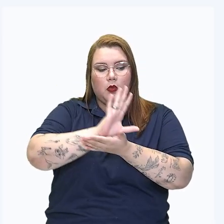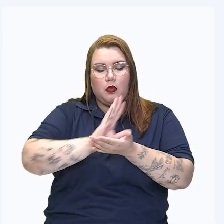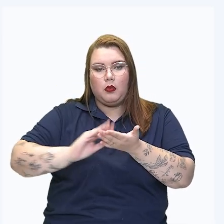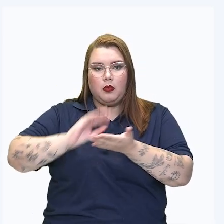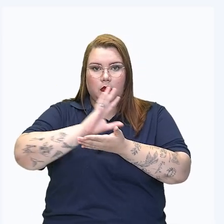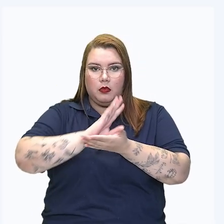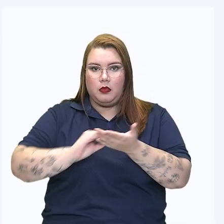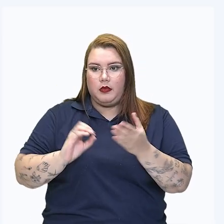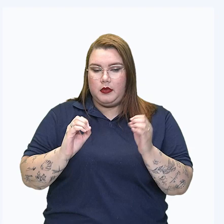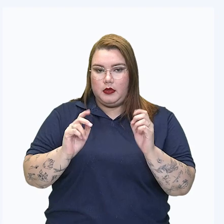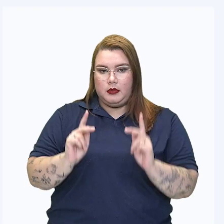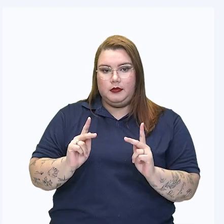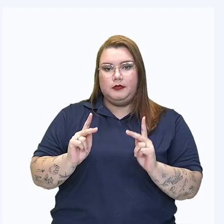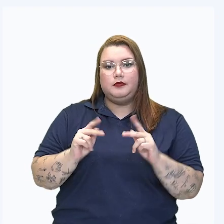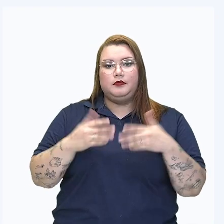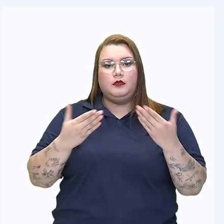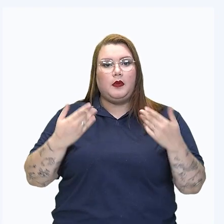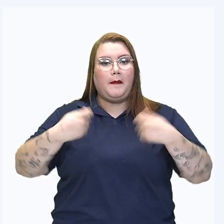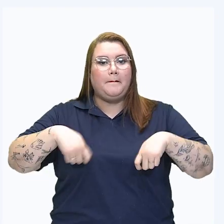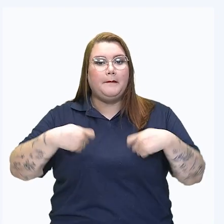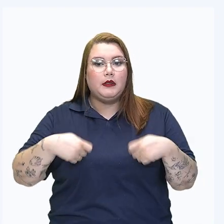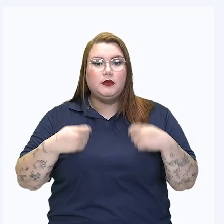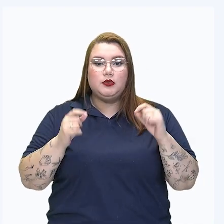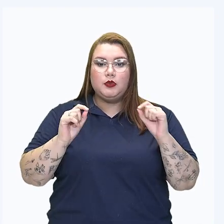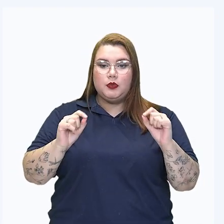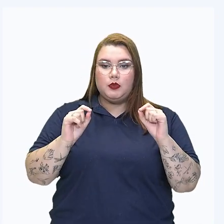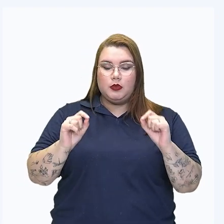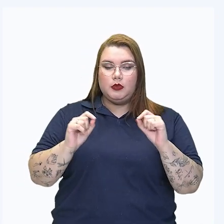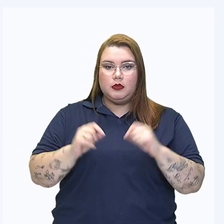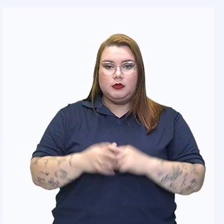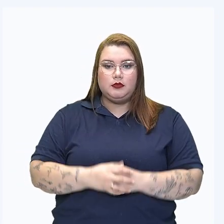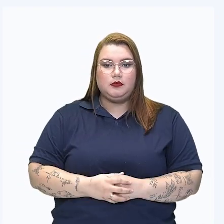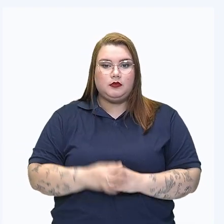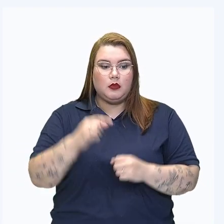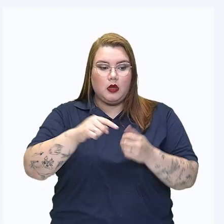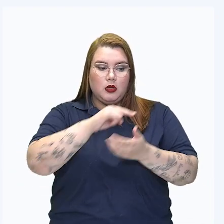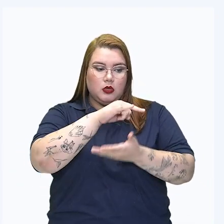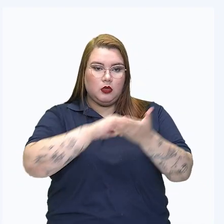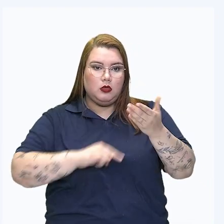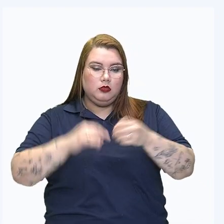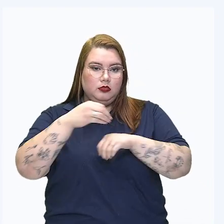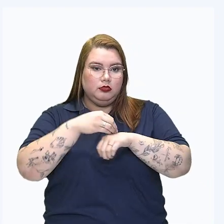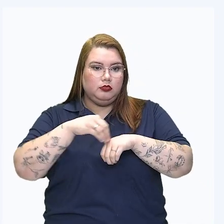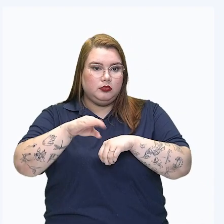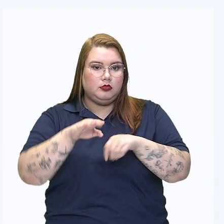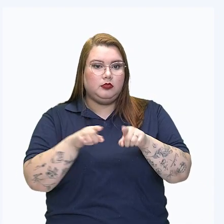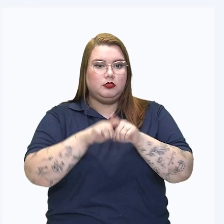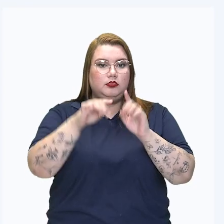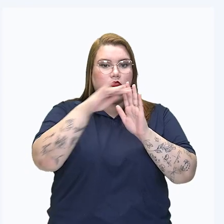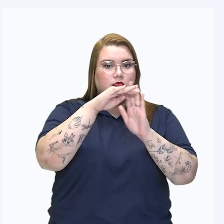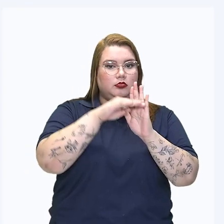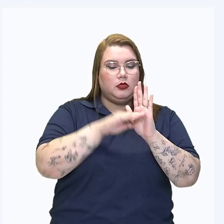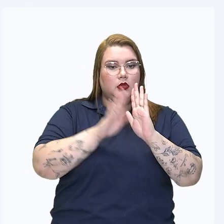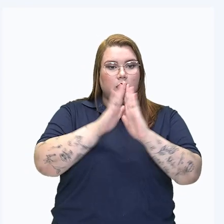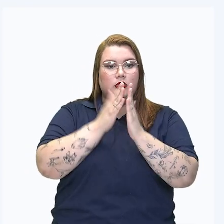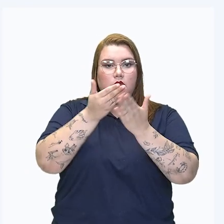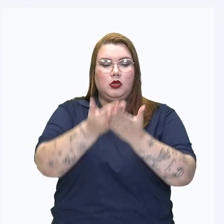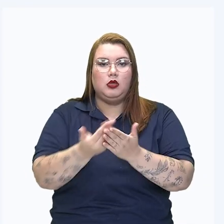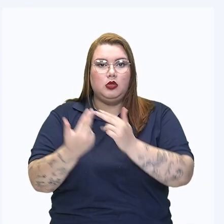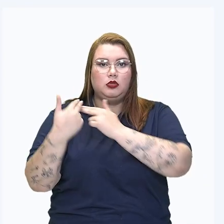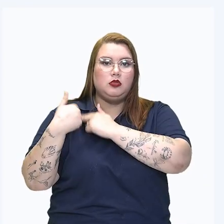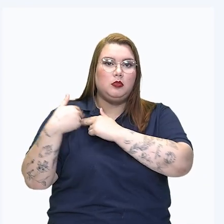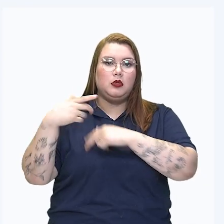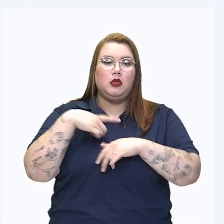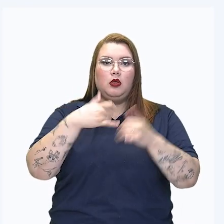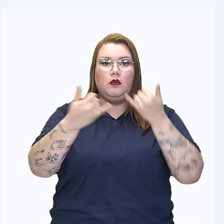diário físico, tá bom? O que precisa, né? Esse documento orientador, a lista é entregue pela escola